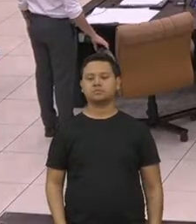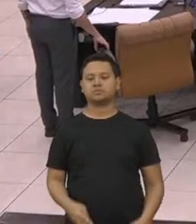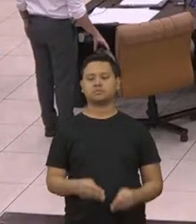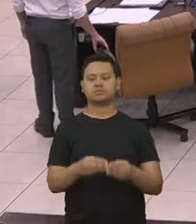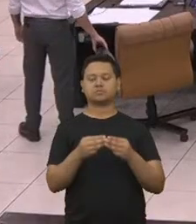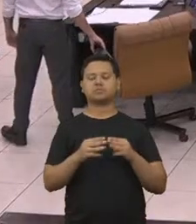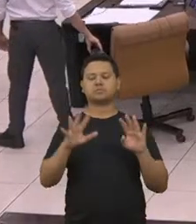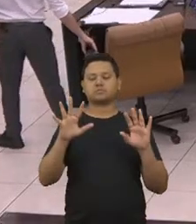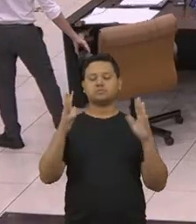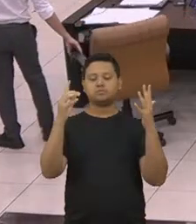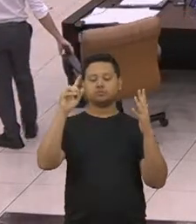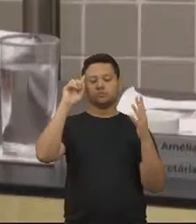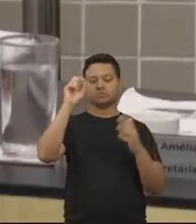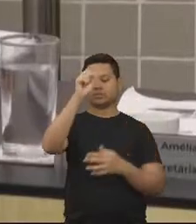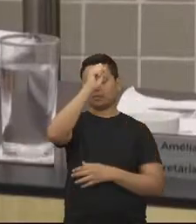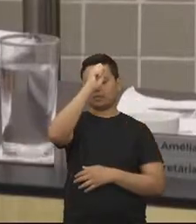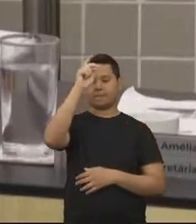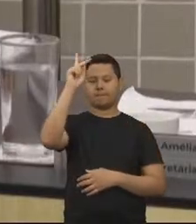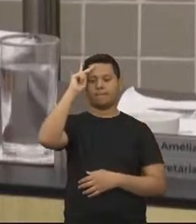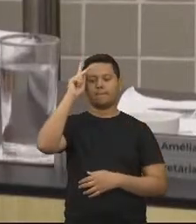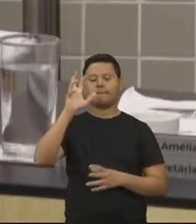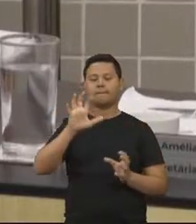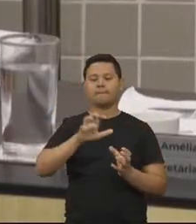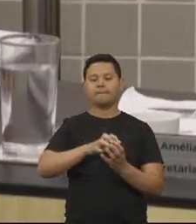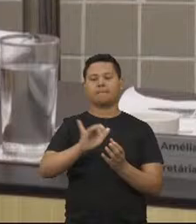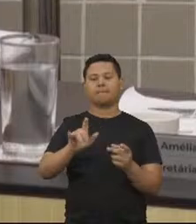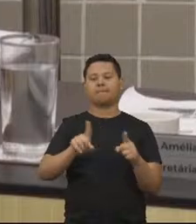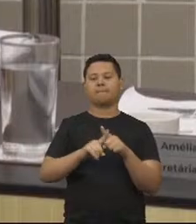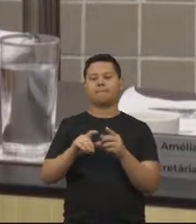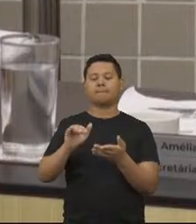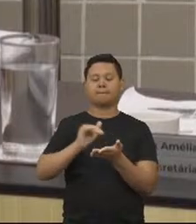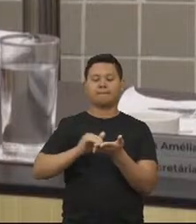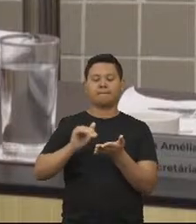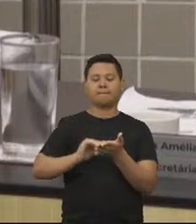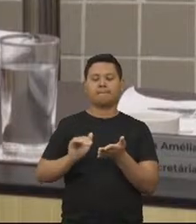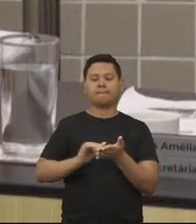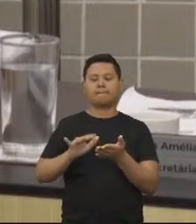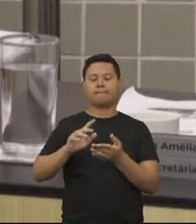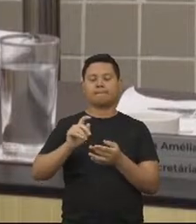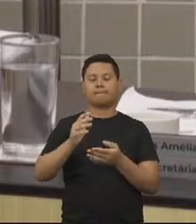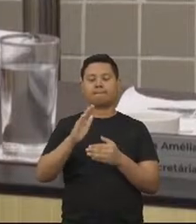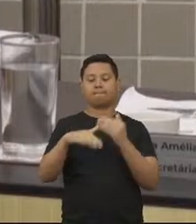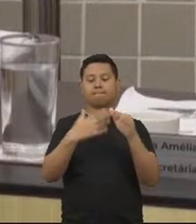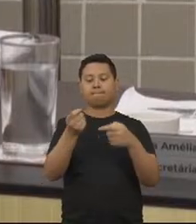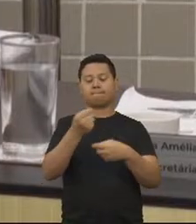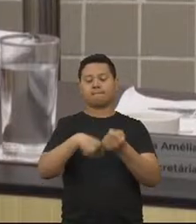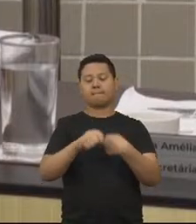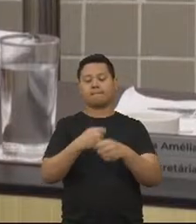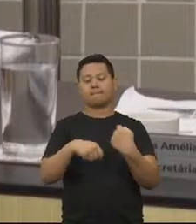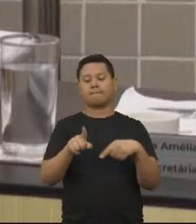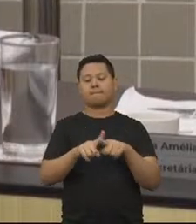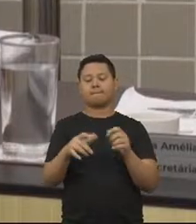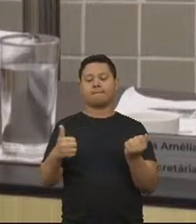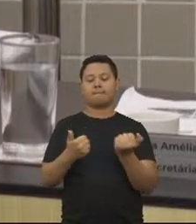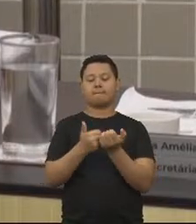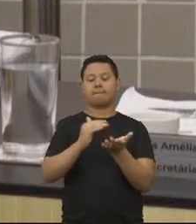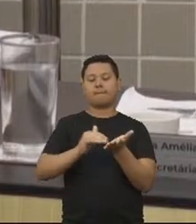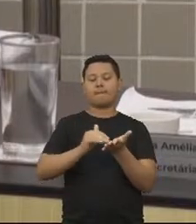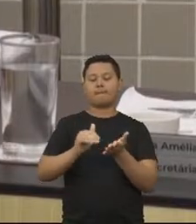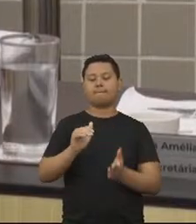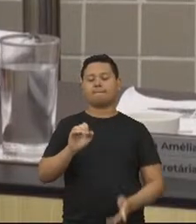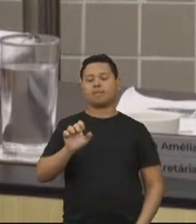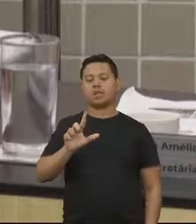Moção congratulatória à Prefeitura Municipal de Jacareí e à Secretaria Municipal de Desenvolvimento Econômico e à secretária a